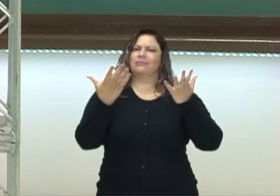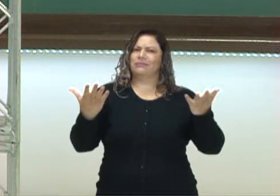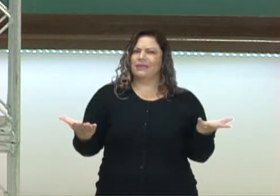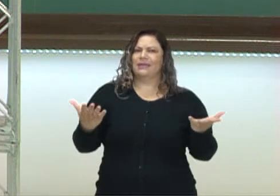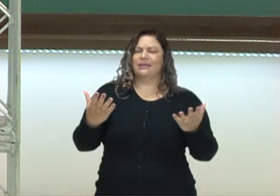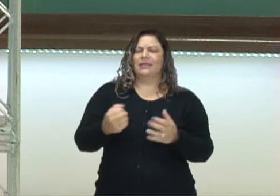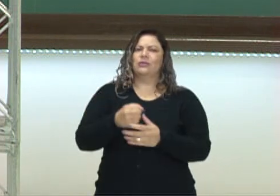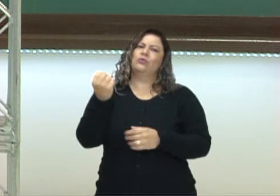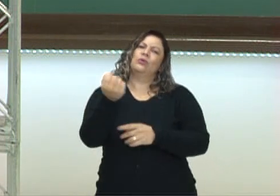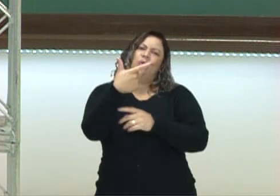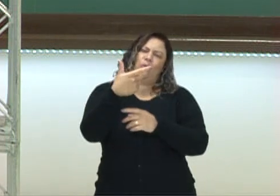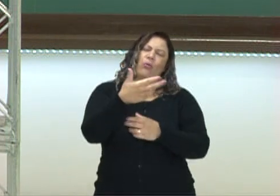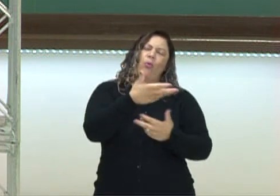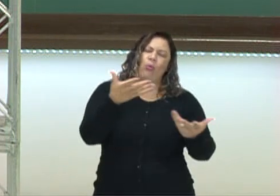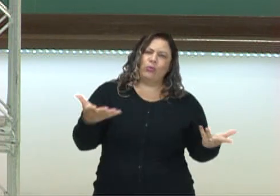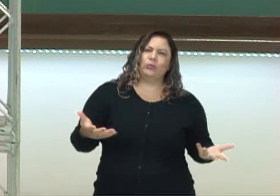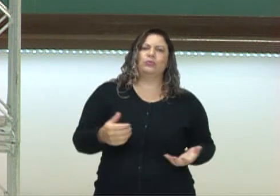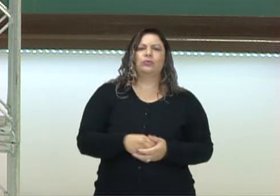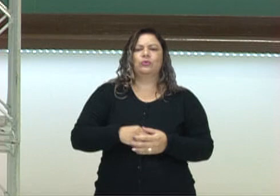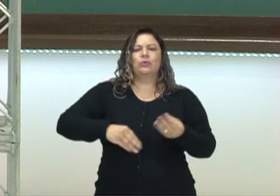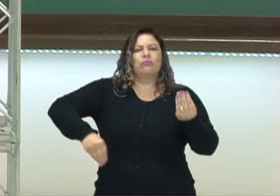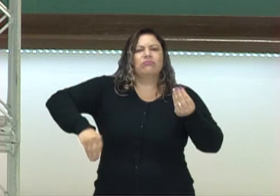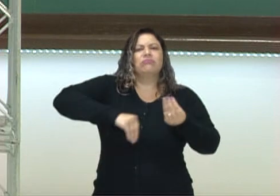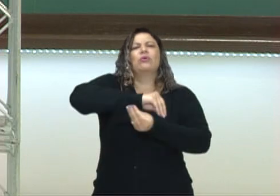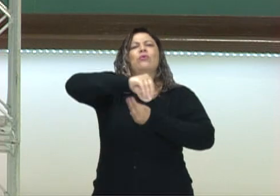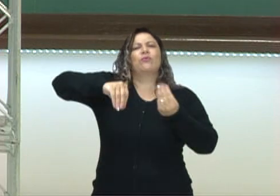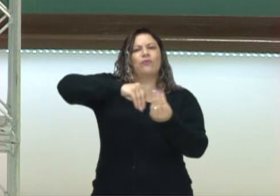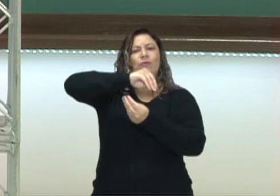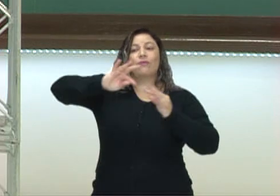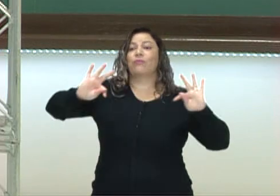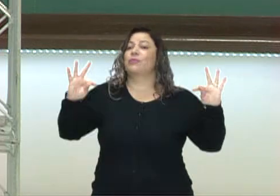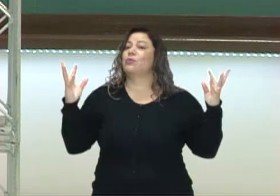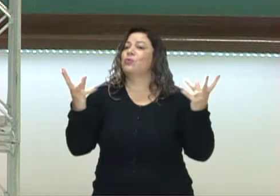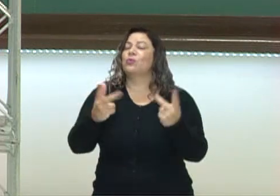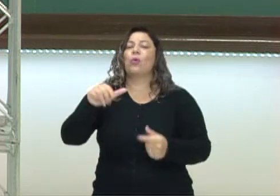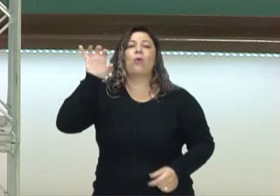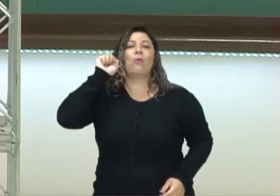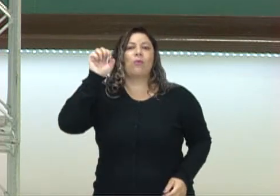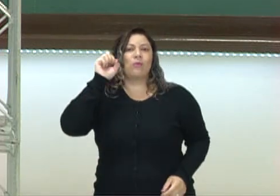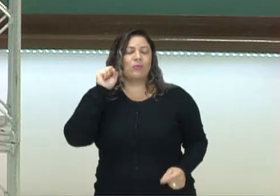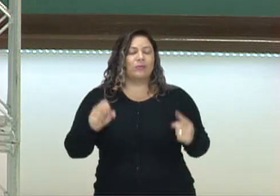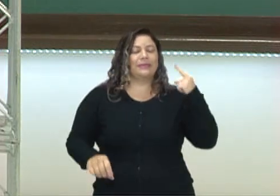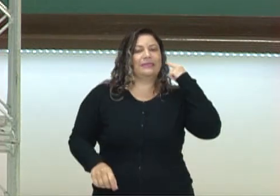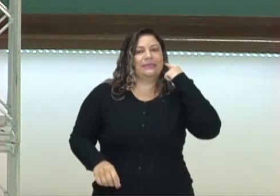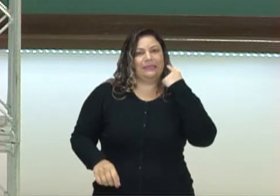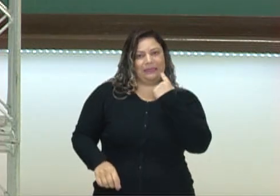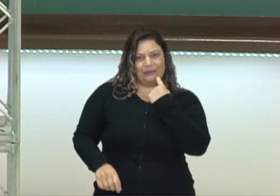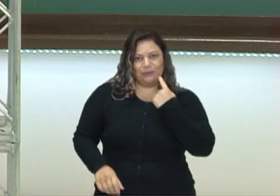que não são surdos, porque ele viu o envolvimento de todos, ouvintes e surdos.